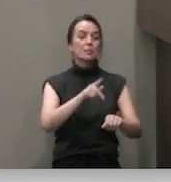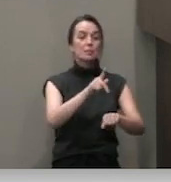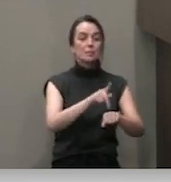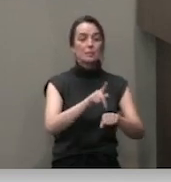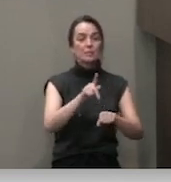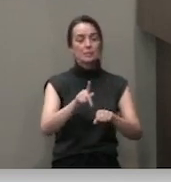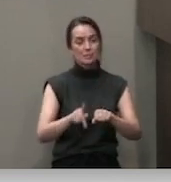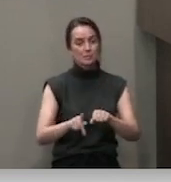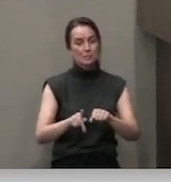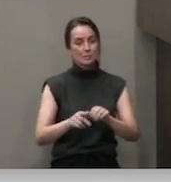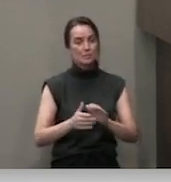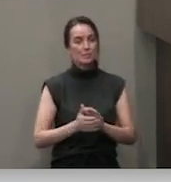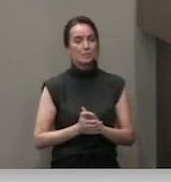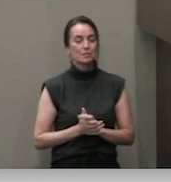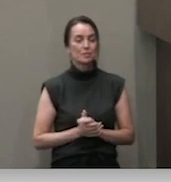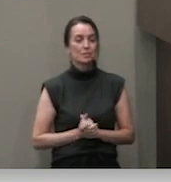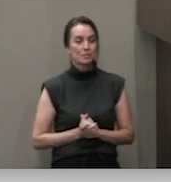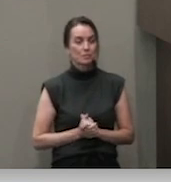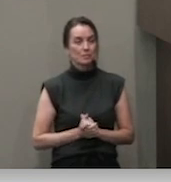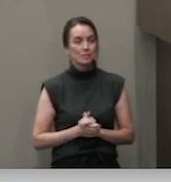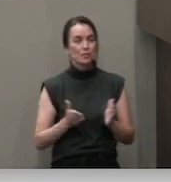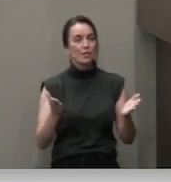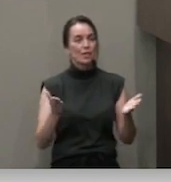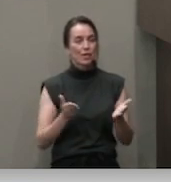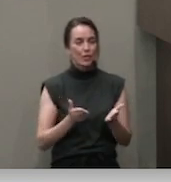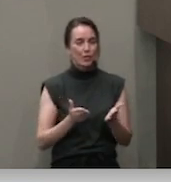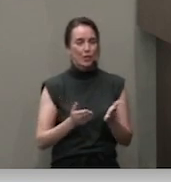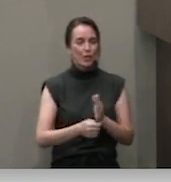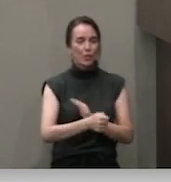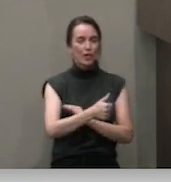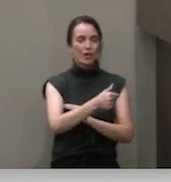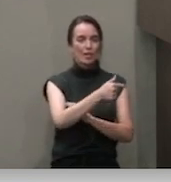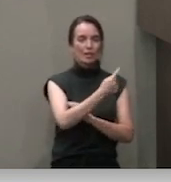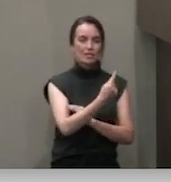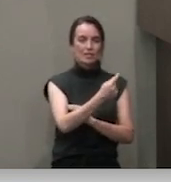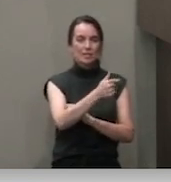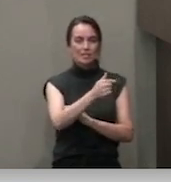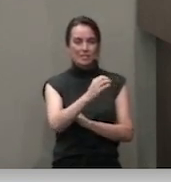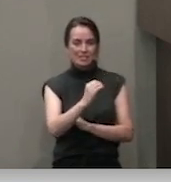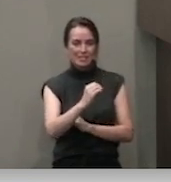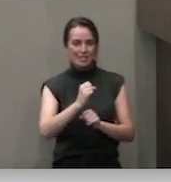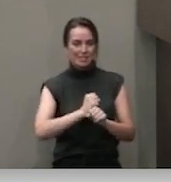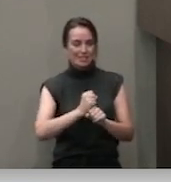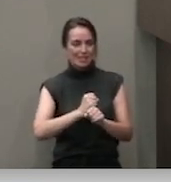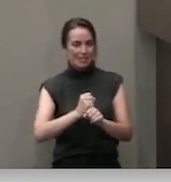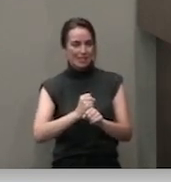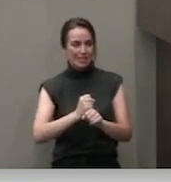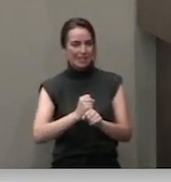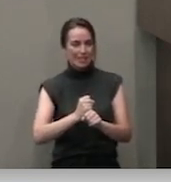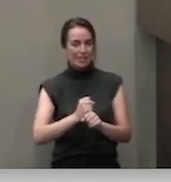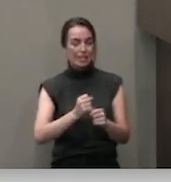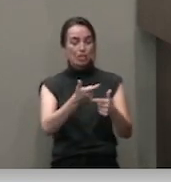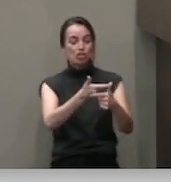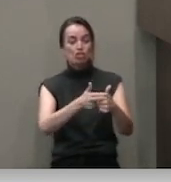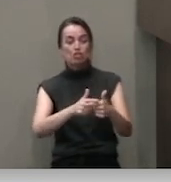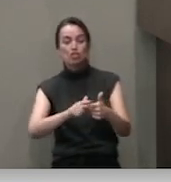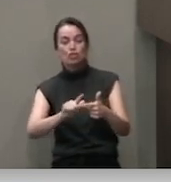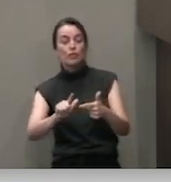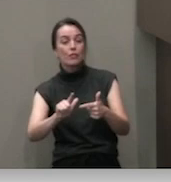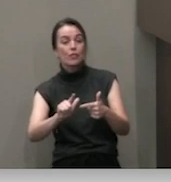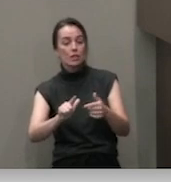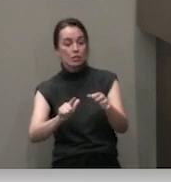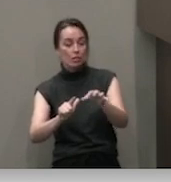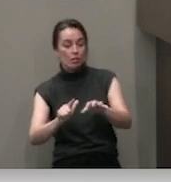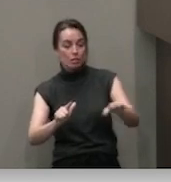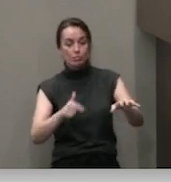Fundo que está chegando aos seus 170 anos se divide em dois momentos antes e depois da criação da